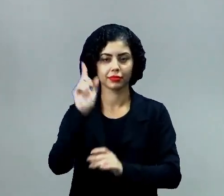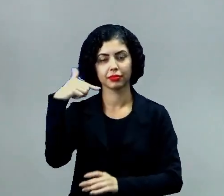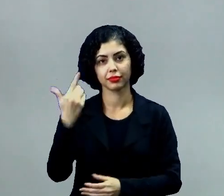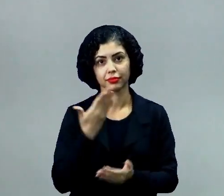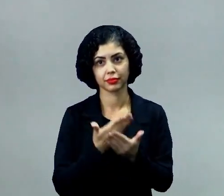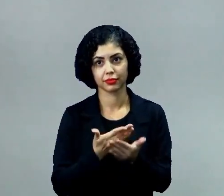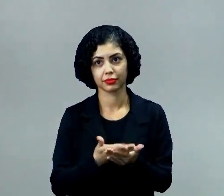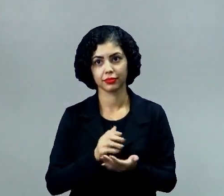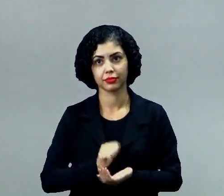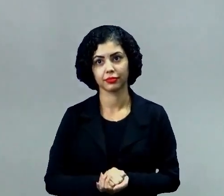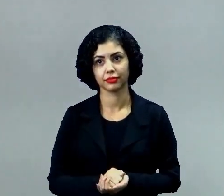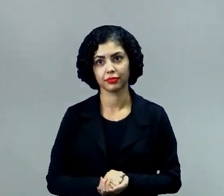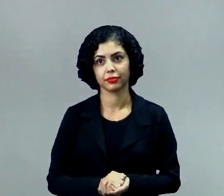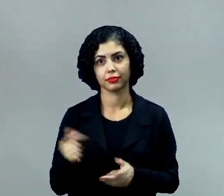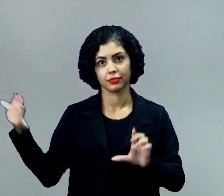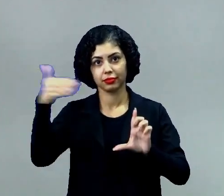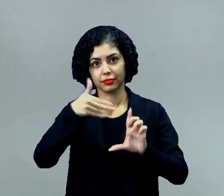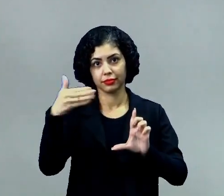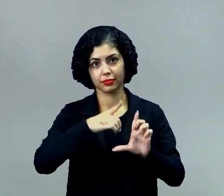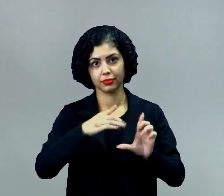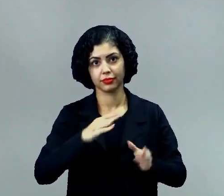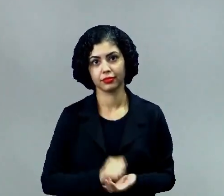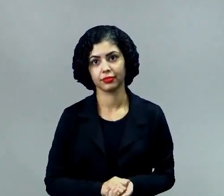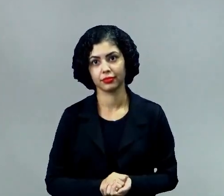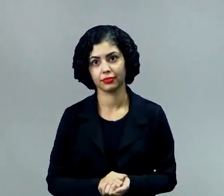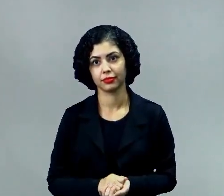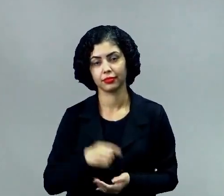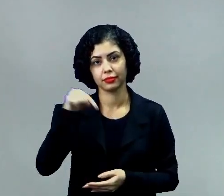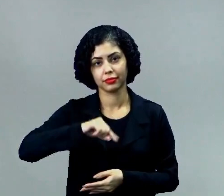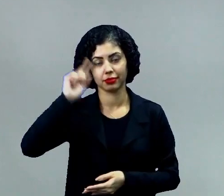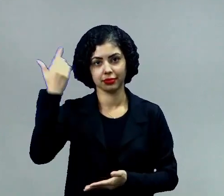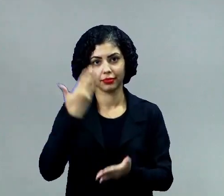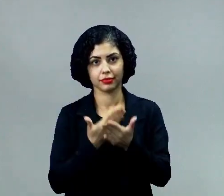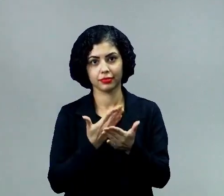próxima aula. Vejo vocês, qualquer coisa, acessa a plataforma Eduque para